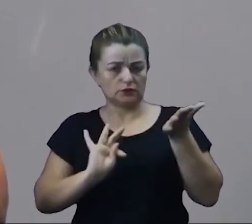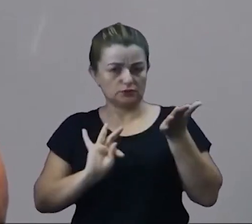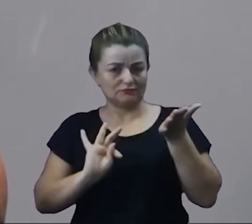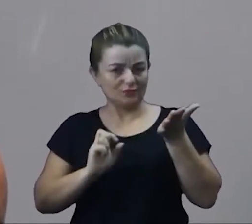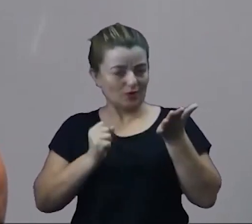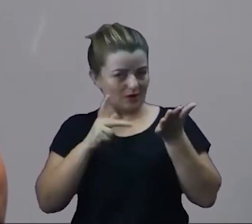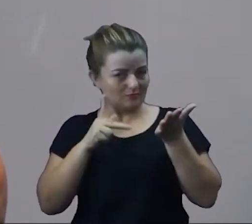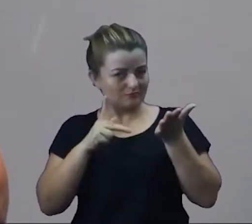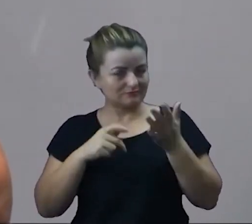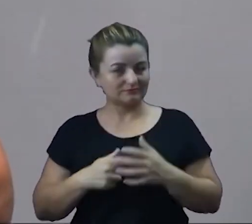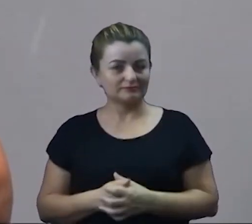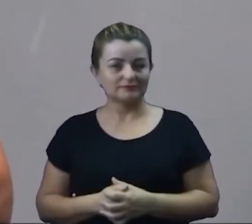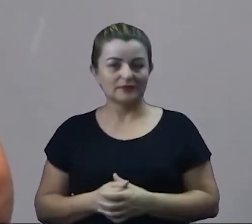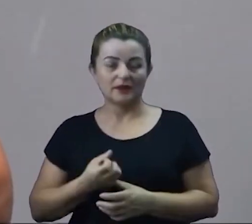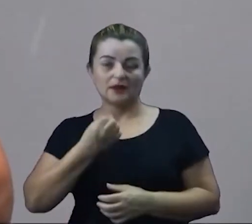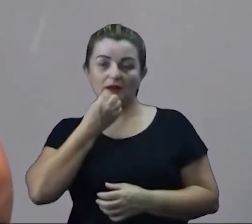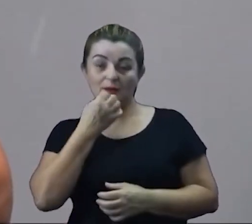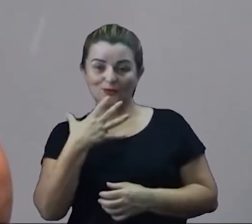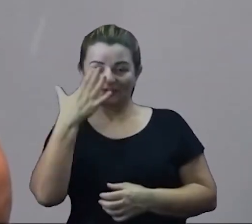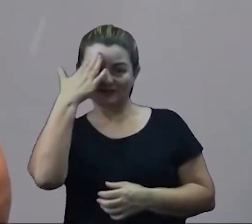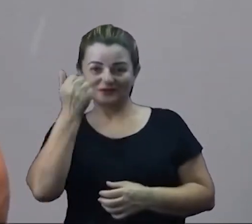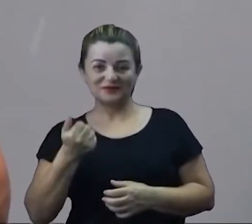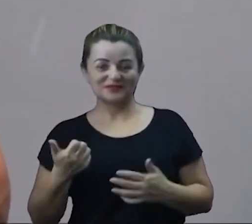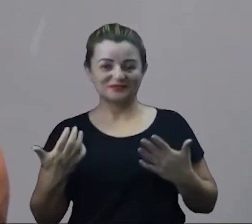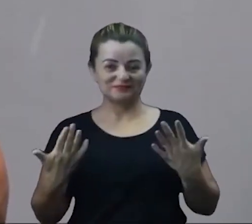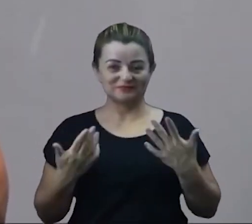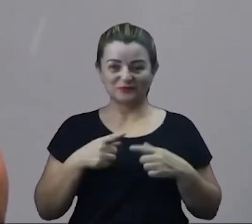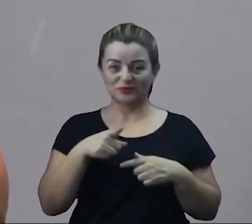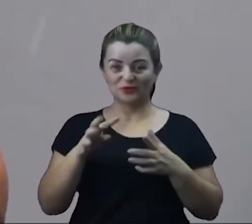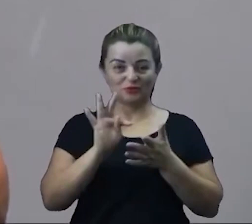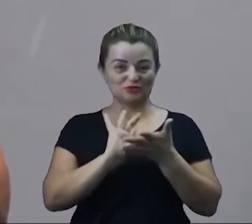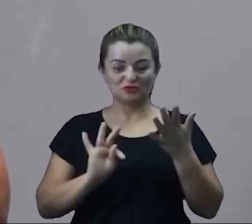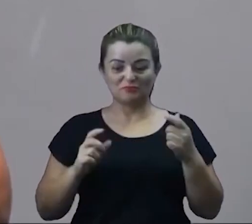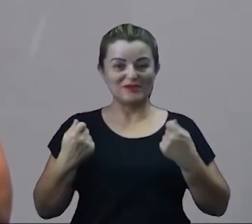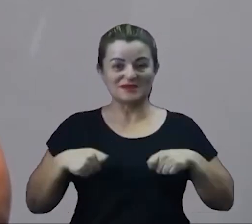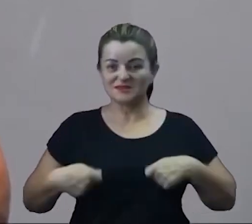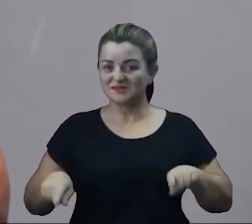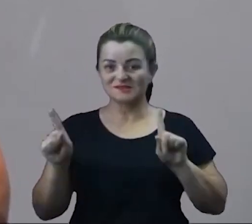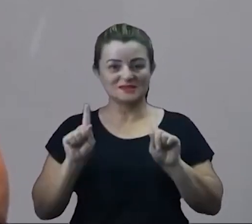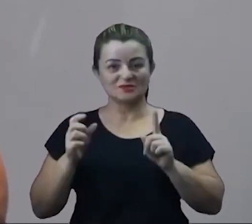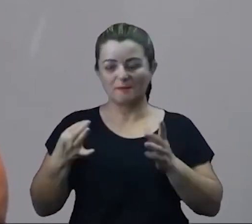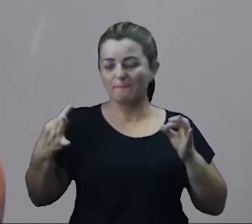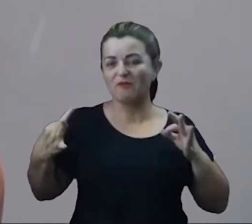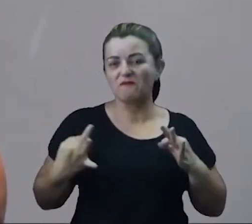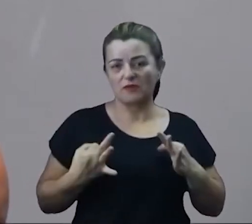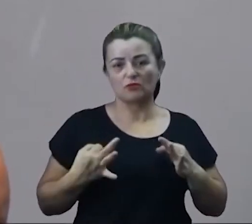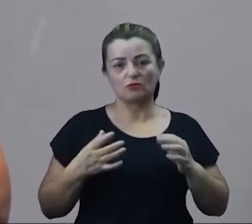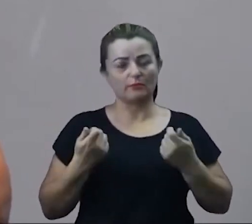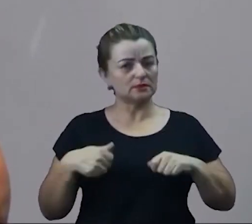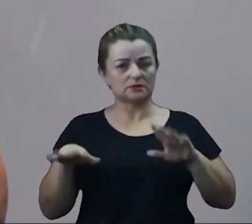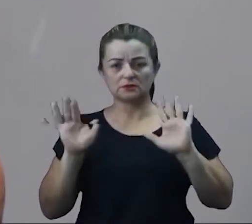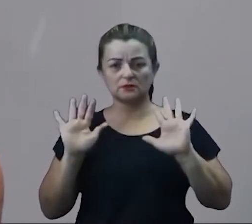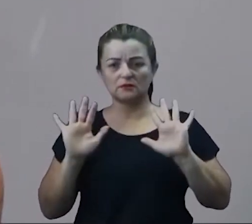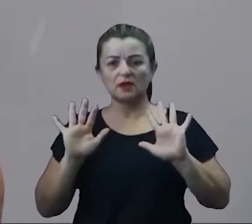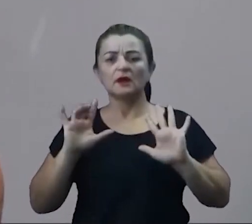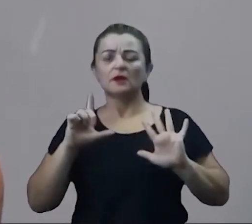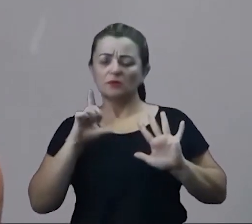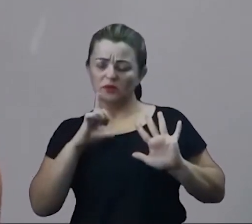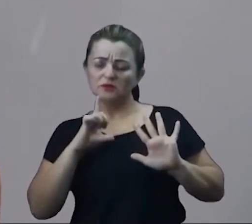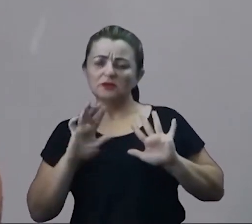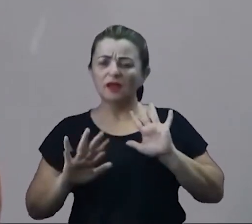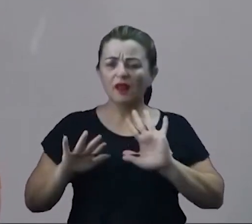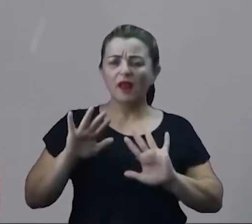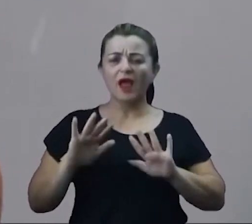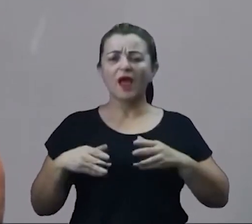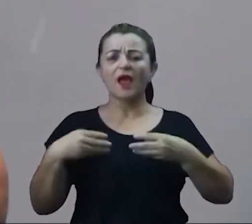bom? Tudo bem? É bom a gente saber disso, né? O seu texto não tem que ser perfeito para ser 1000, né? Ele pode ter leves desvios,